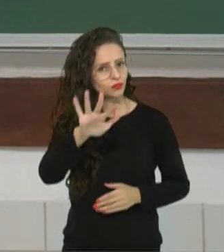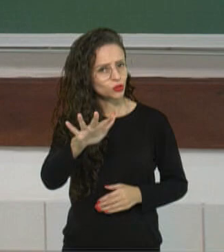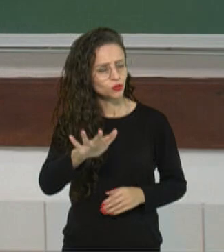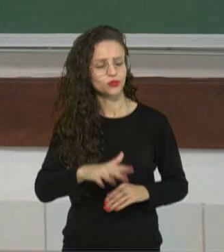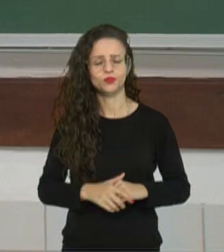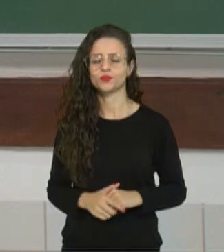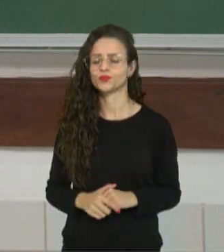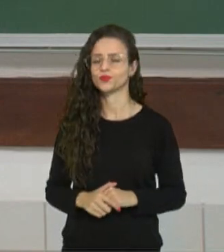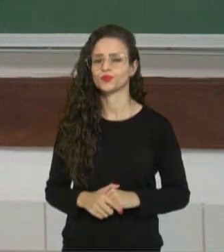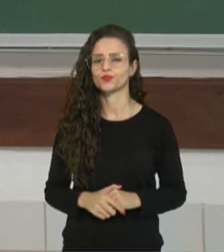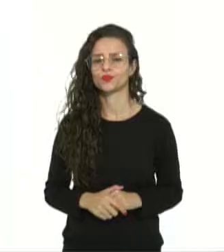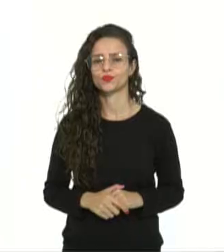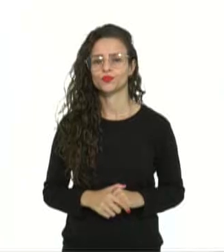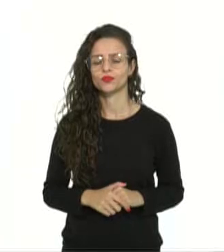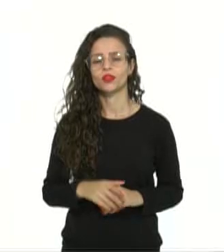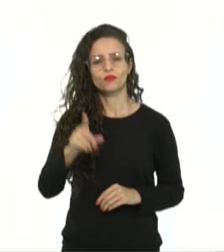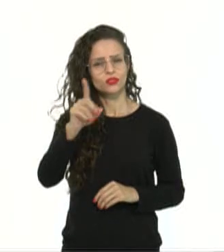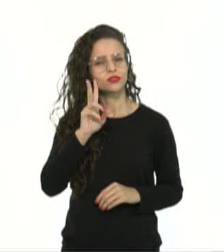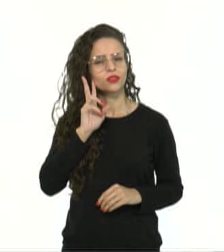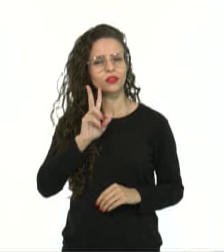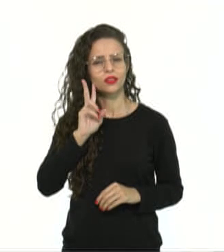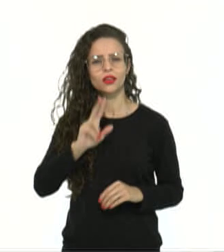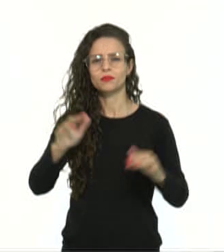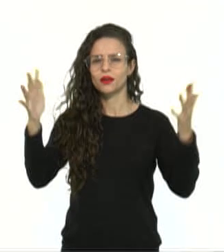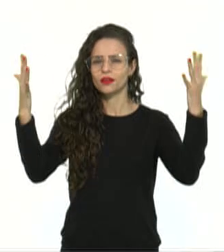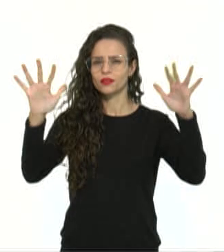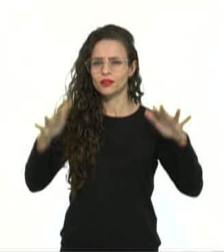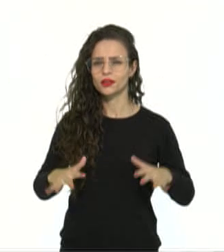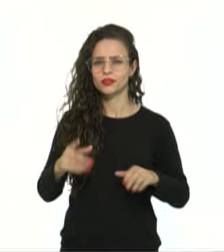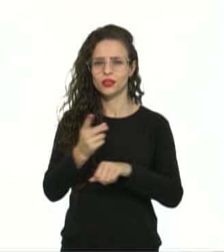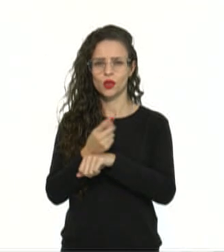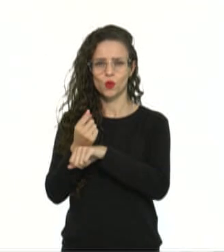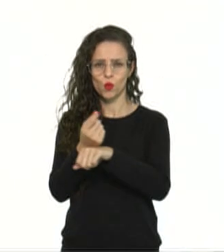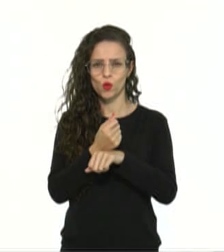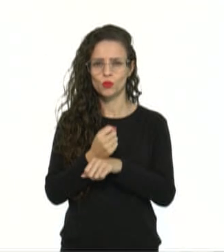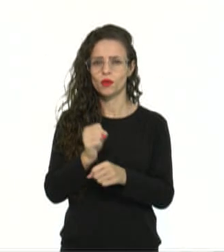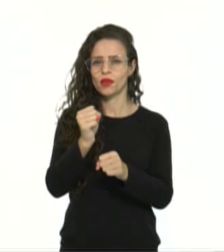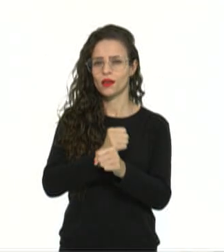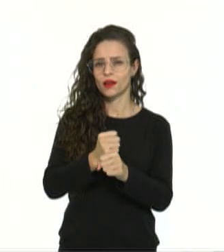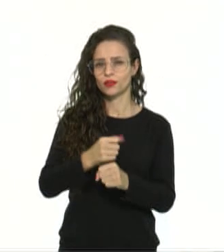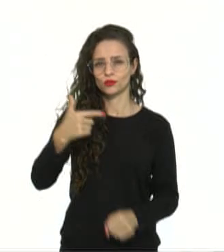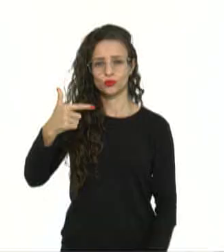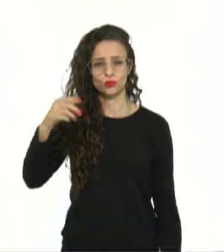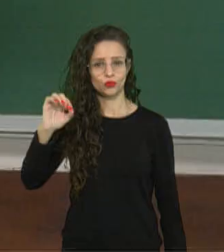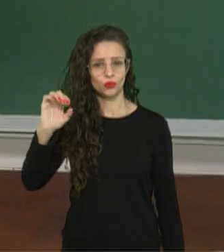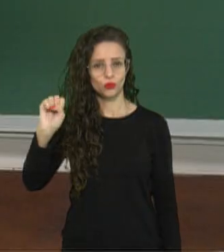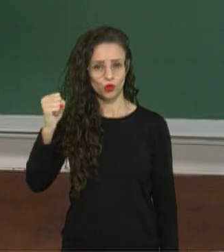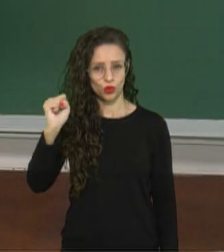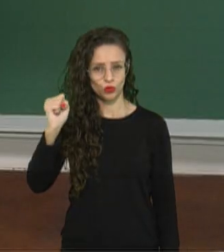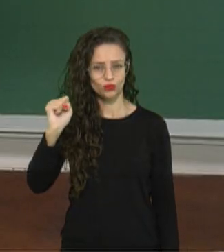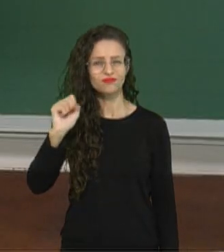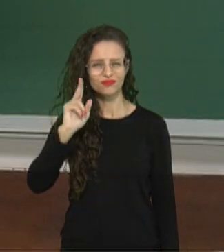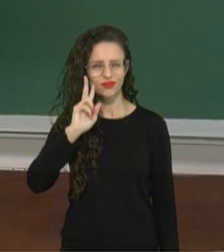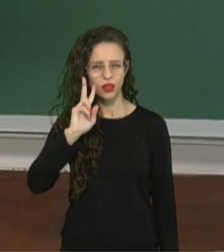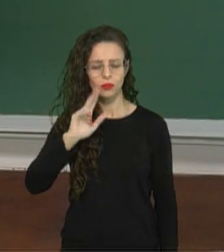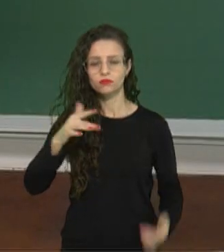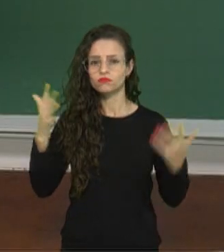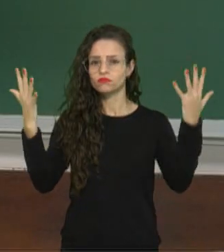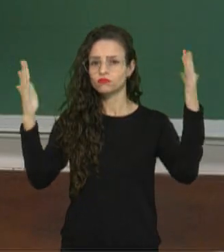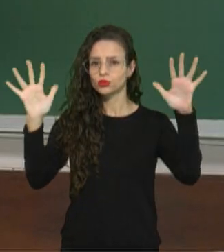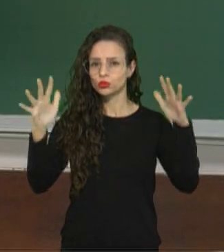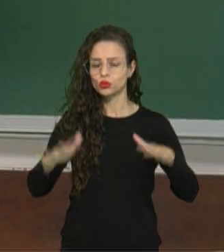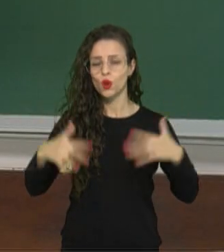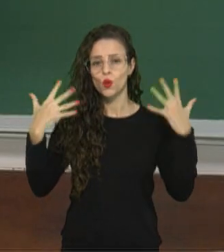ponto. Vamos ver. Você se lembra das crises econômicas noticiadas em 2008? 2008 foi um processo pelo qual